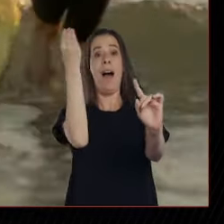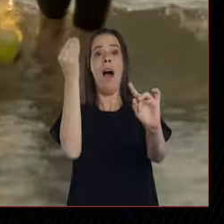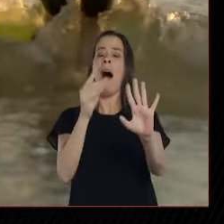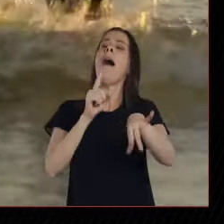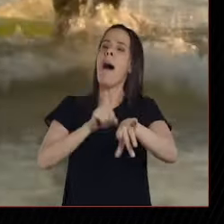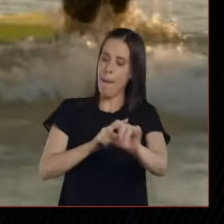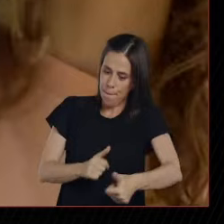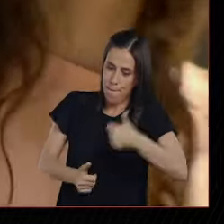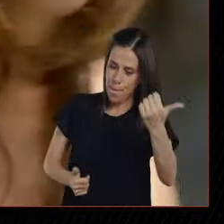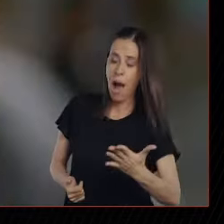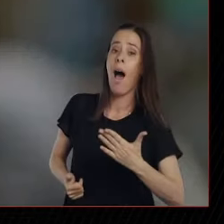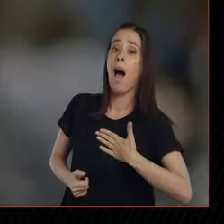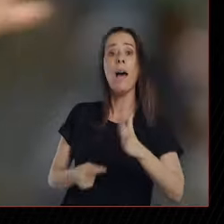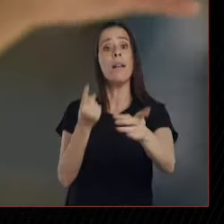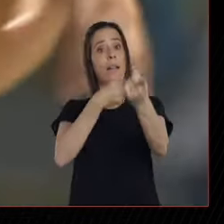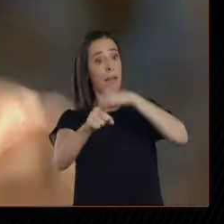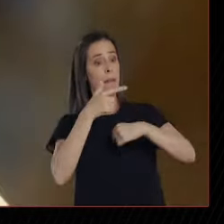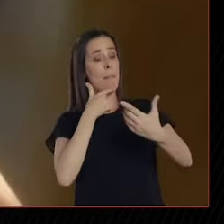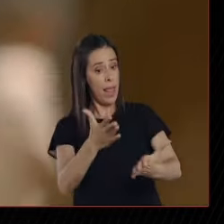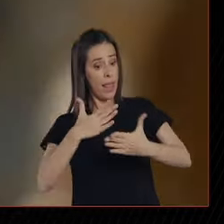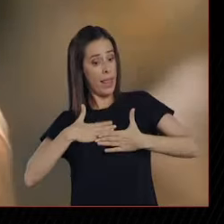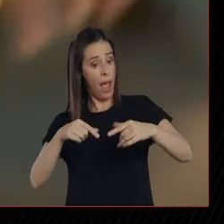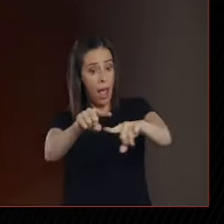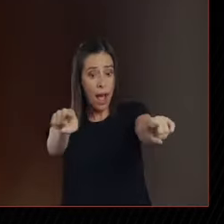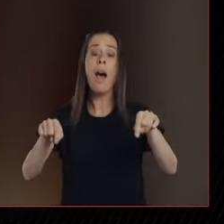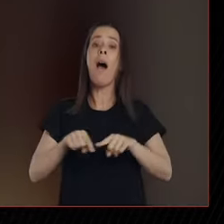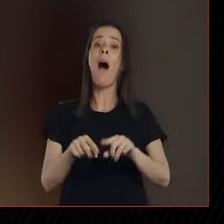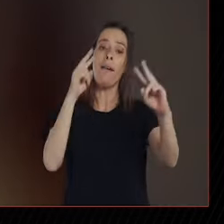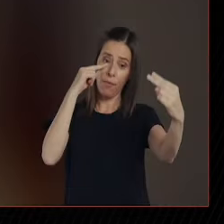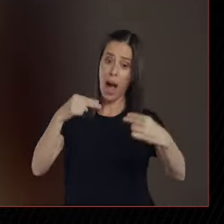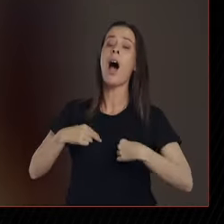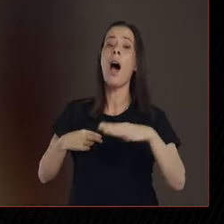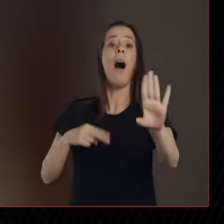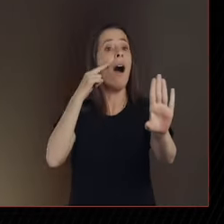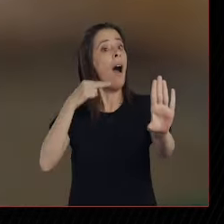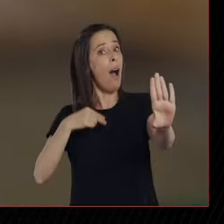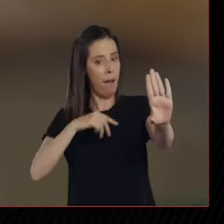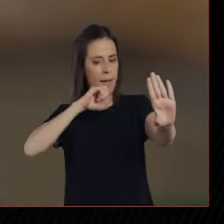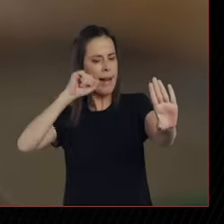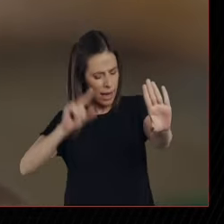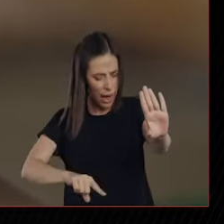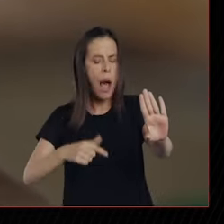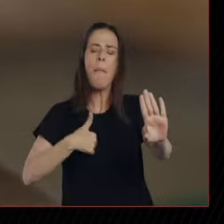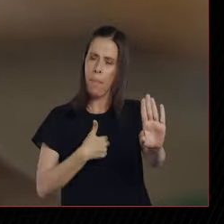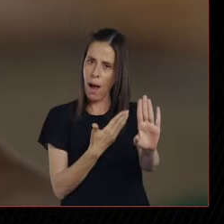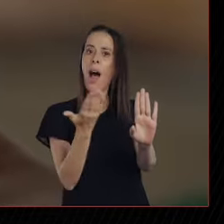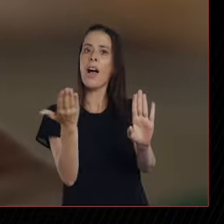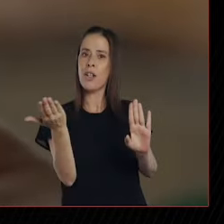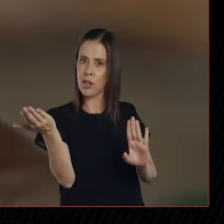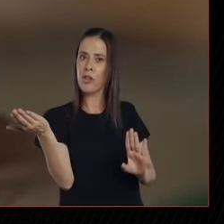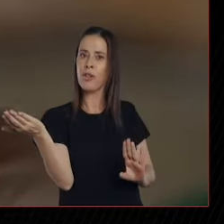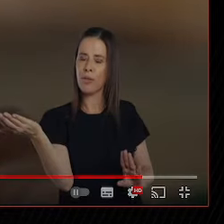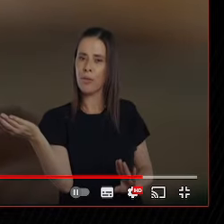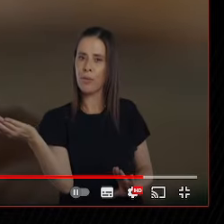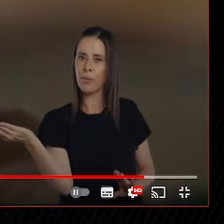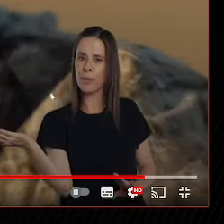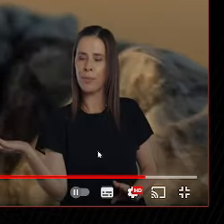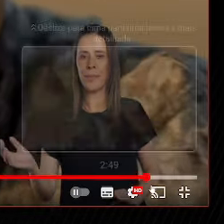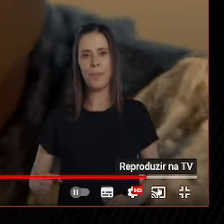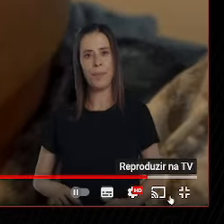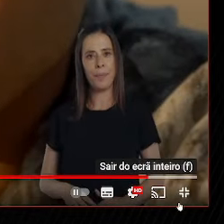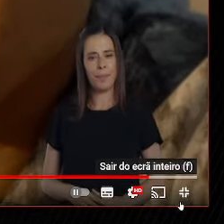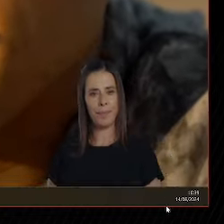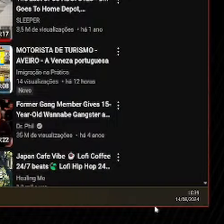Eu vou dar o melhor de mim. Sempre. Tu vais ver que eu sou capaz. Está giro, pá, está